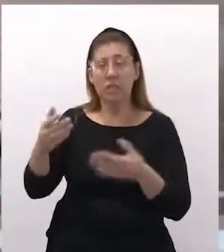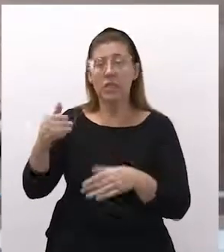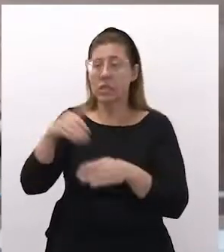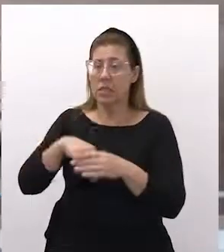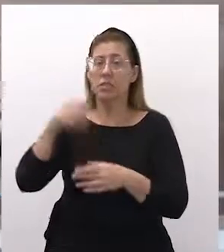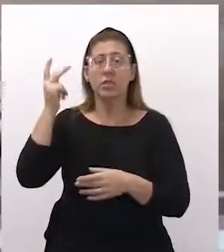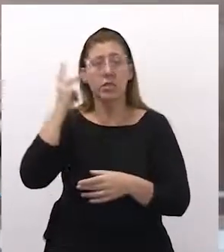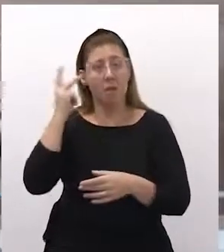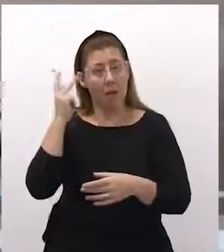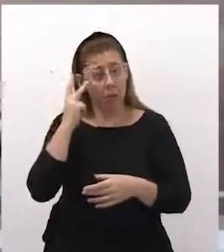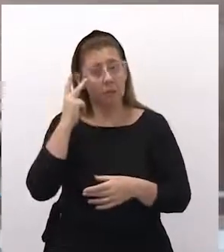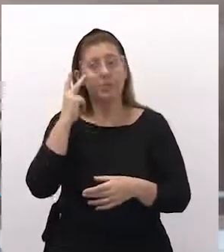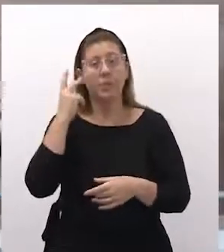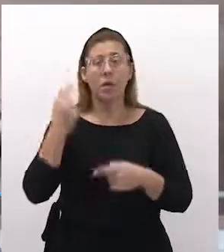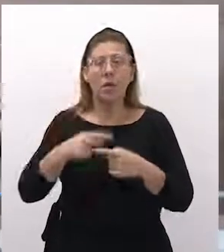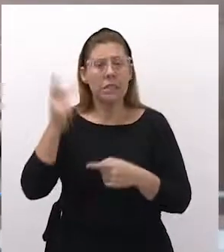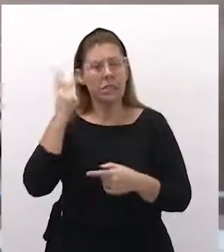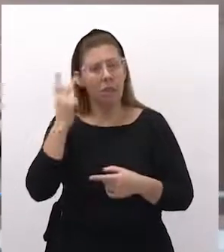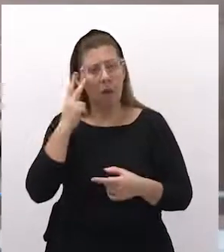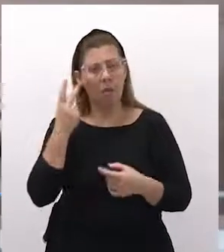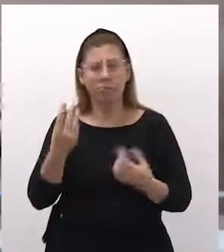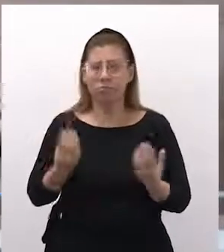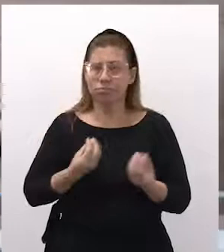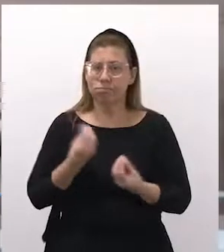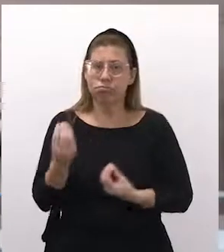muito plural, então tentei